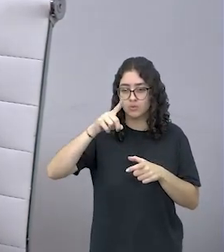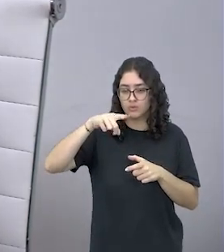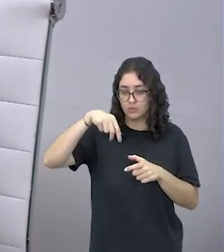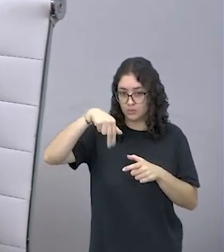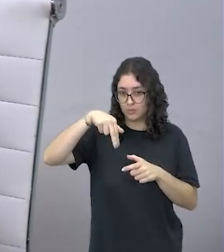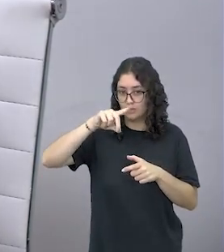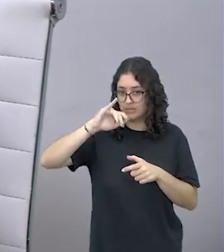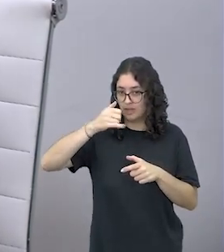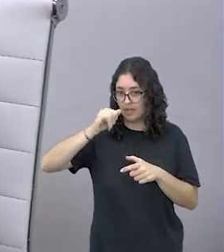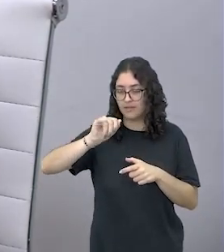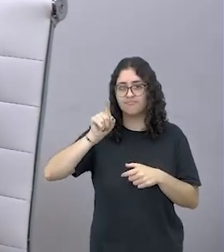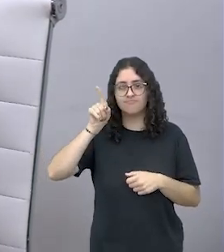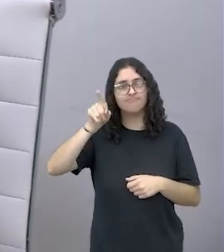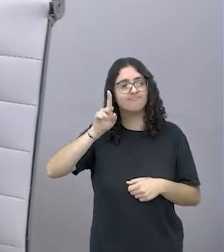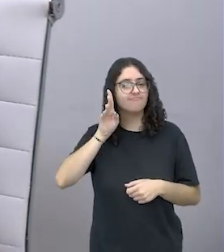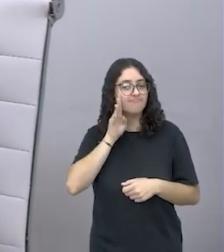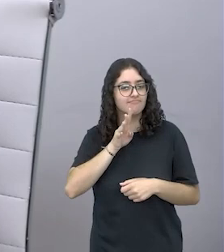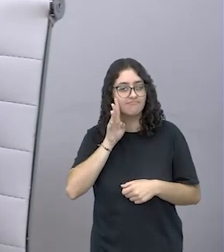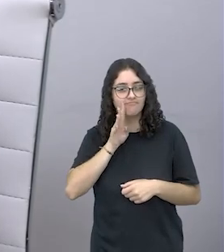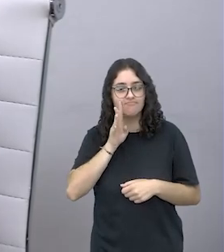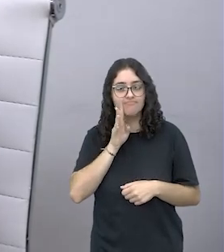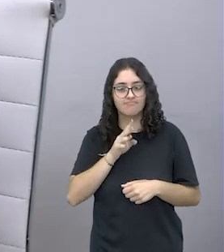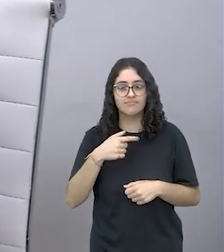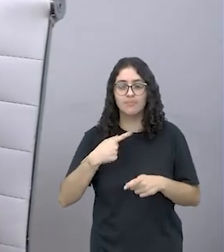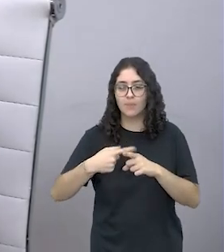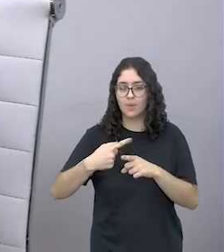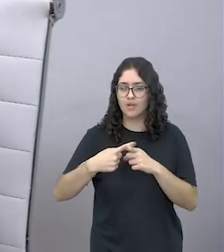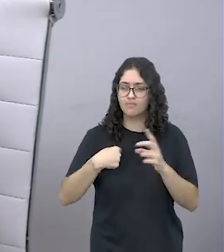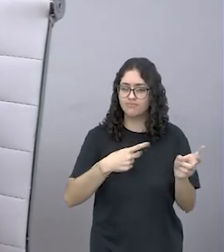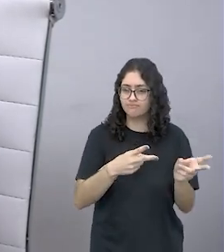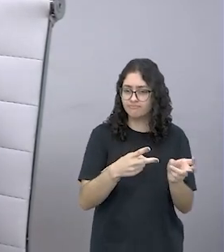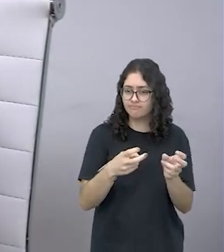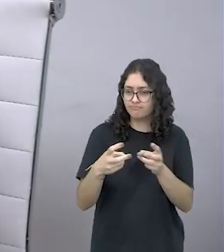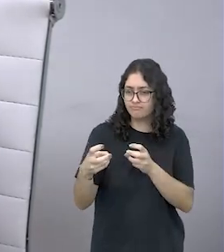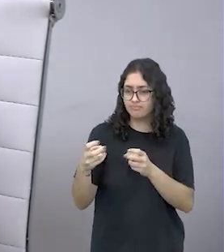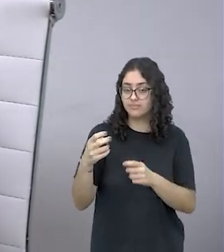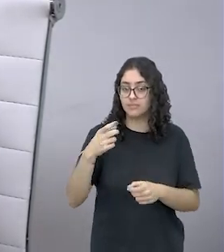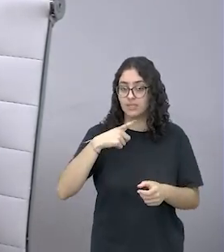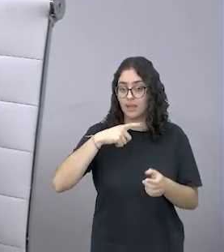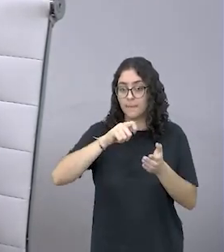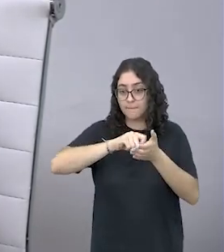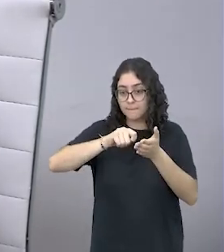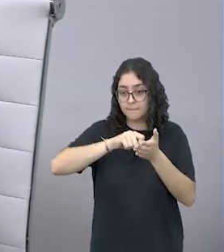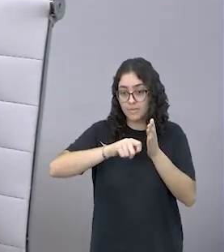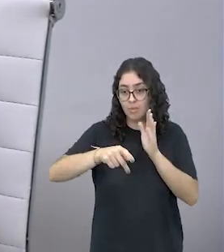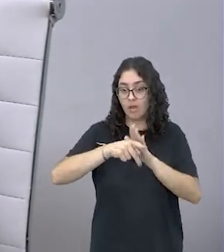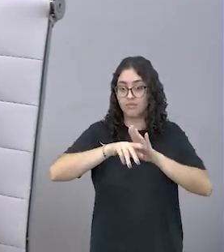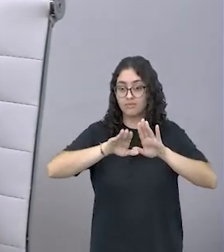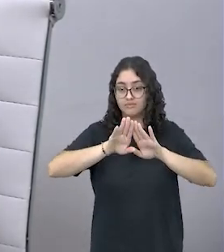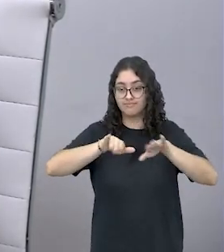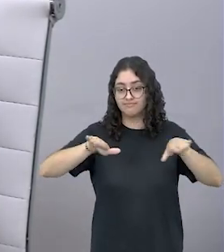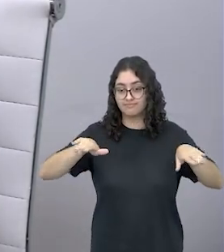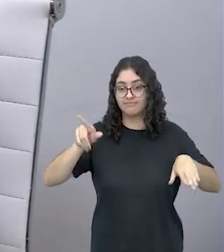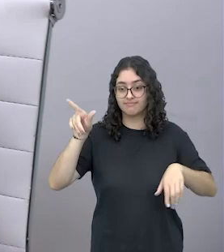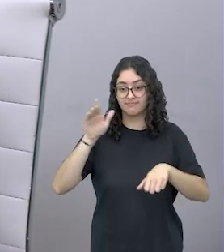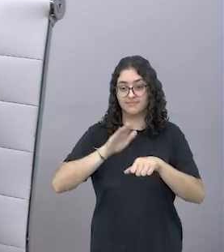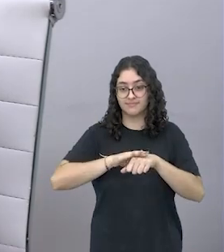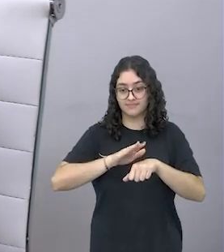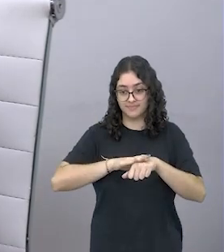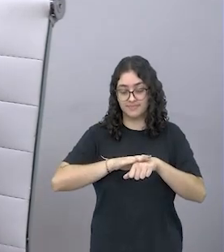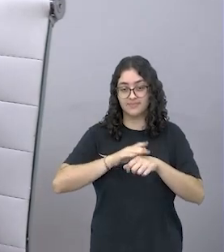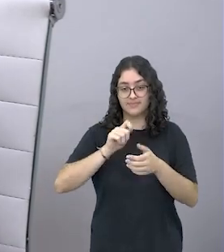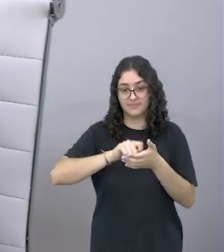e foi muito legal lá, porque eu pude perceber o diário de bordo das crianças que eles fizeram, que